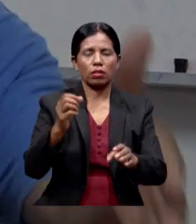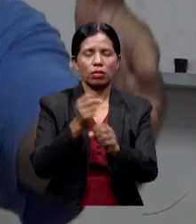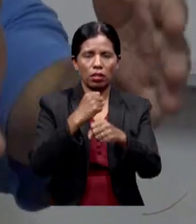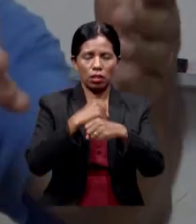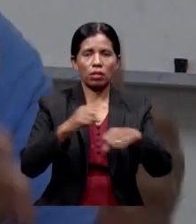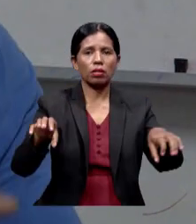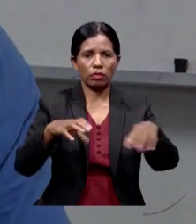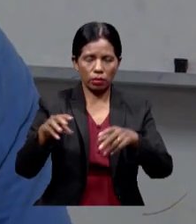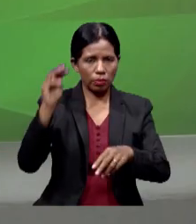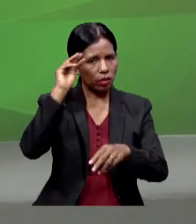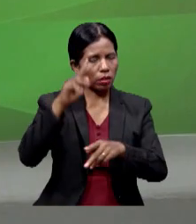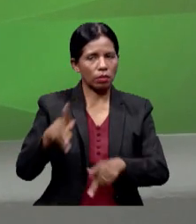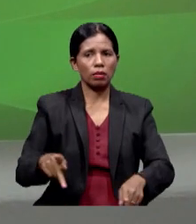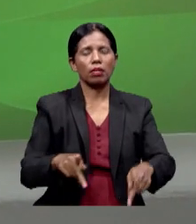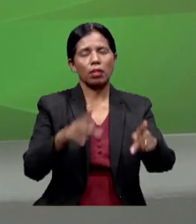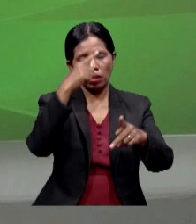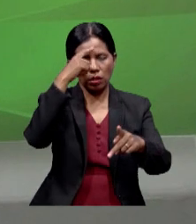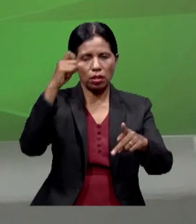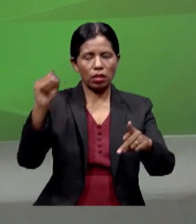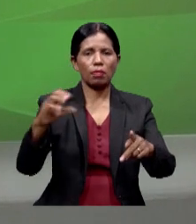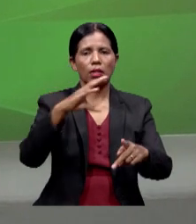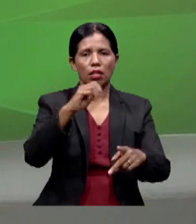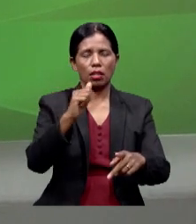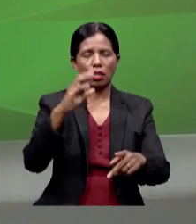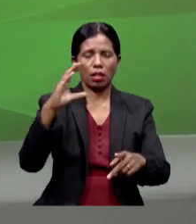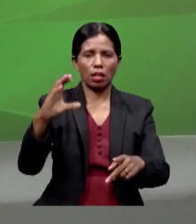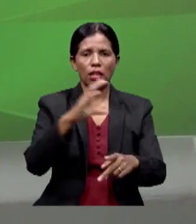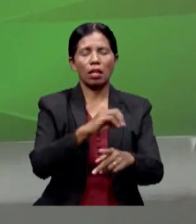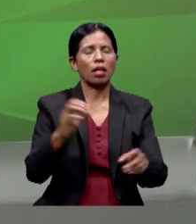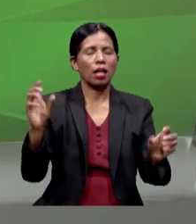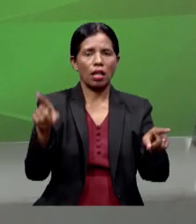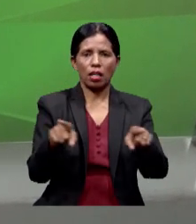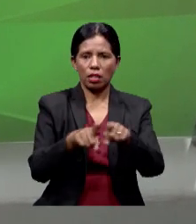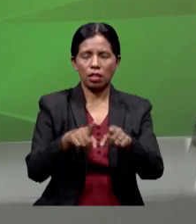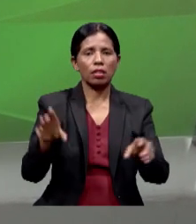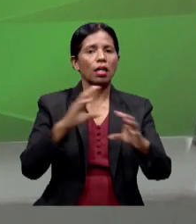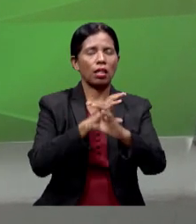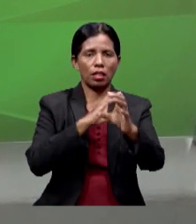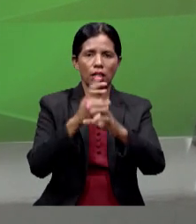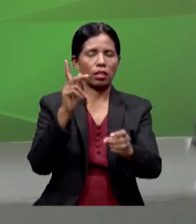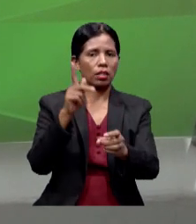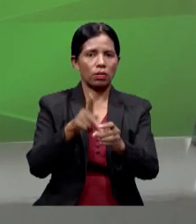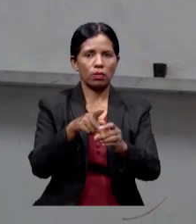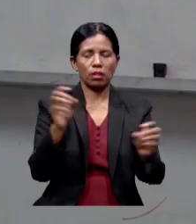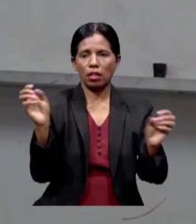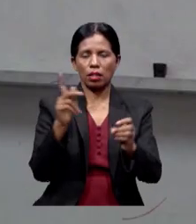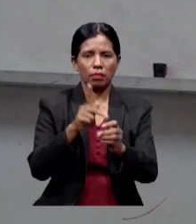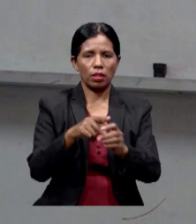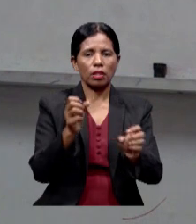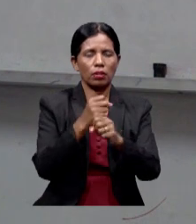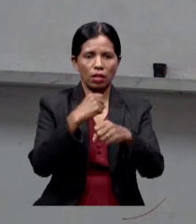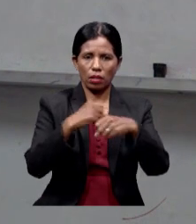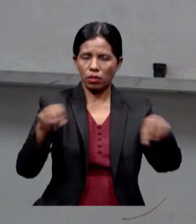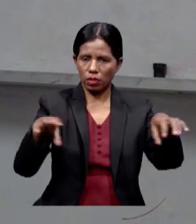Ministério Público, também instituição CAC, hanesan careta luxo, nevela ilha combustível, rode hala operação. Durante, né,